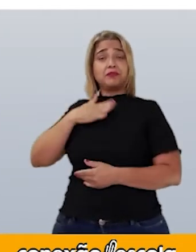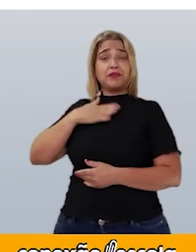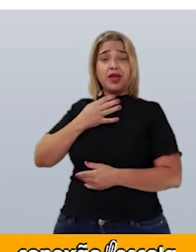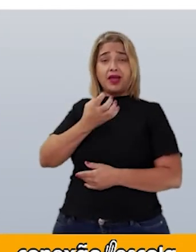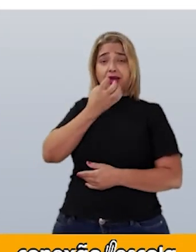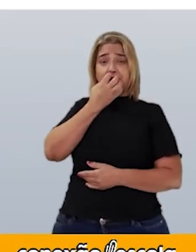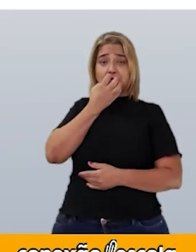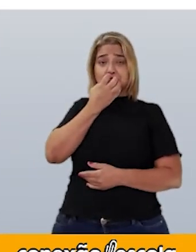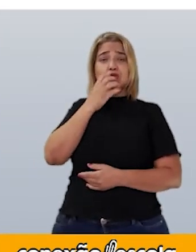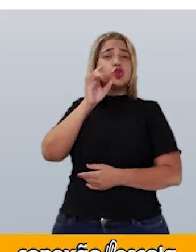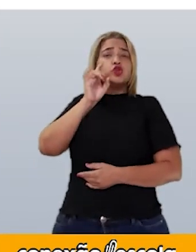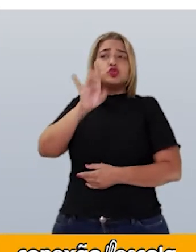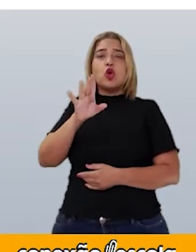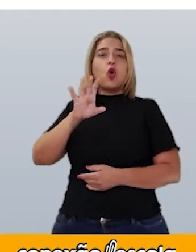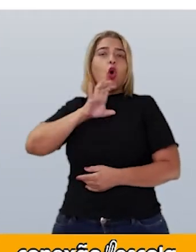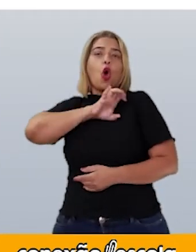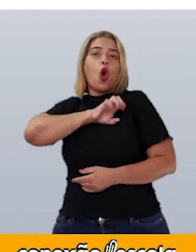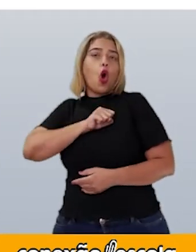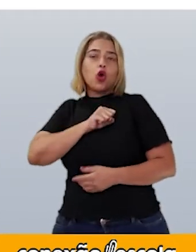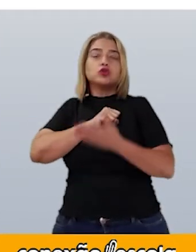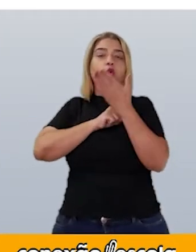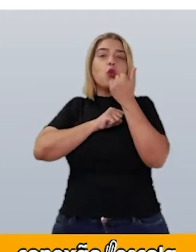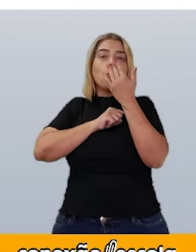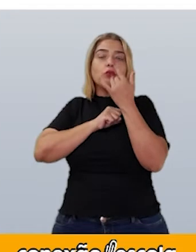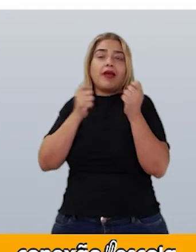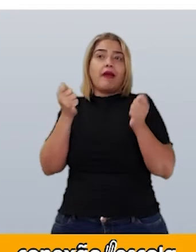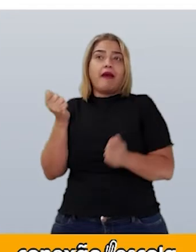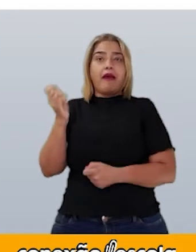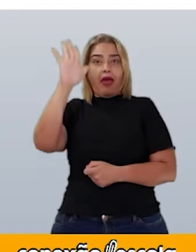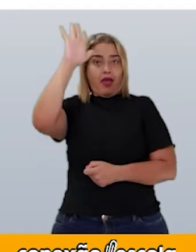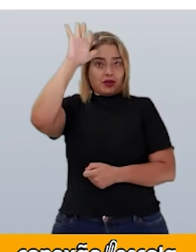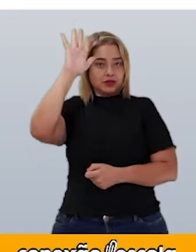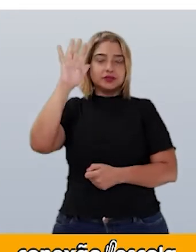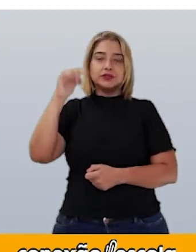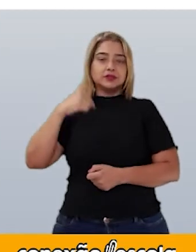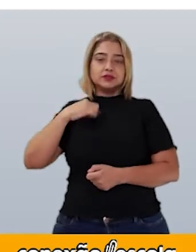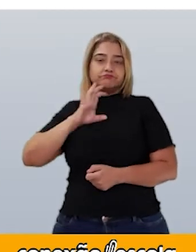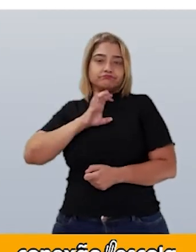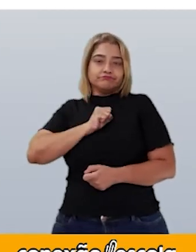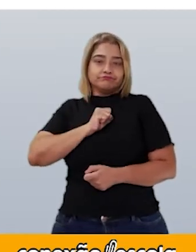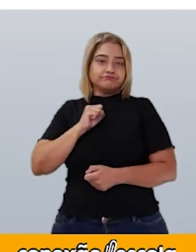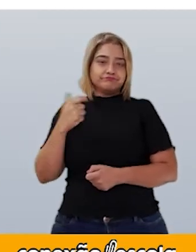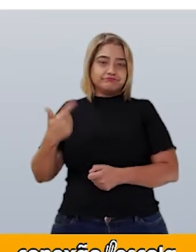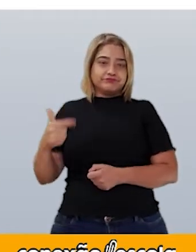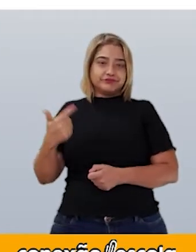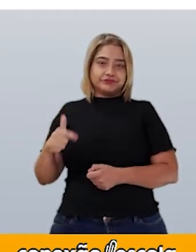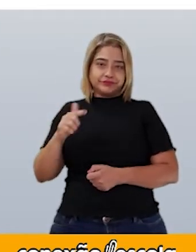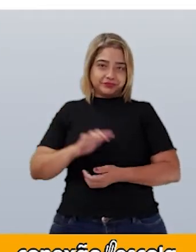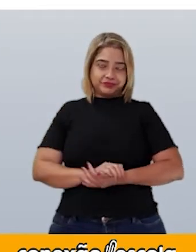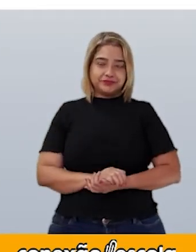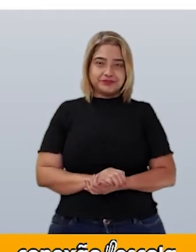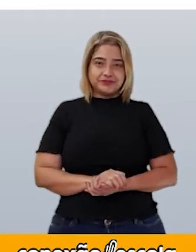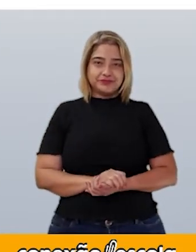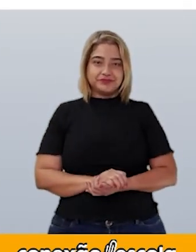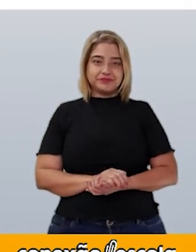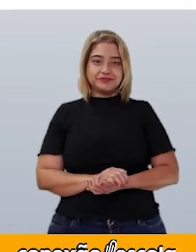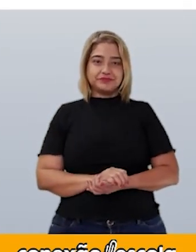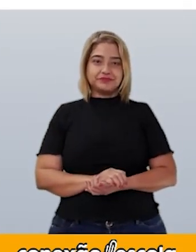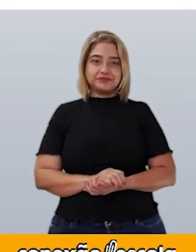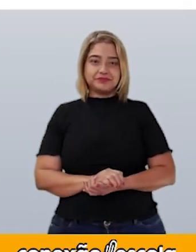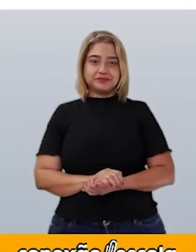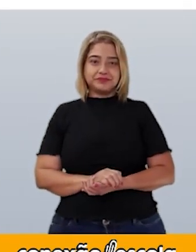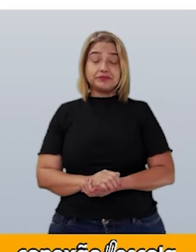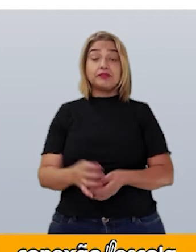premium, pois odeia as rações mais baratas. Hashtag analise. O usuário de